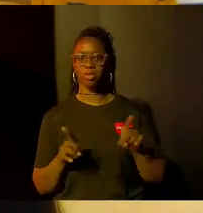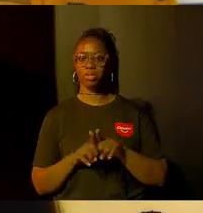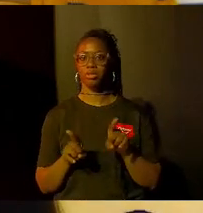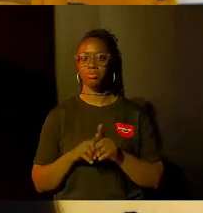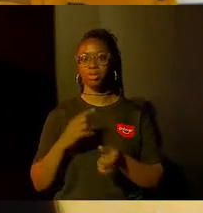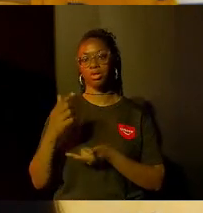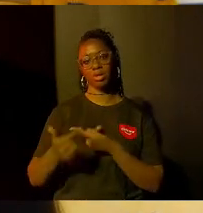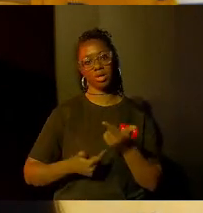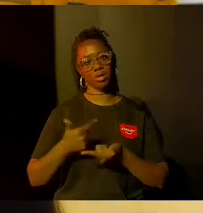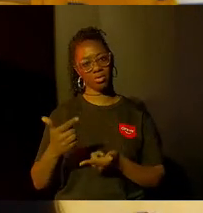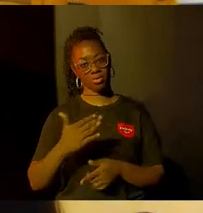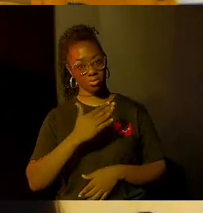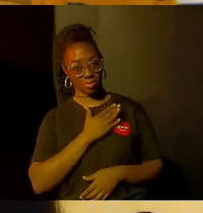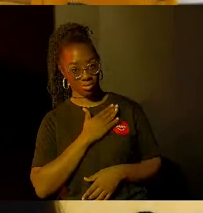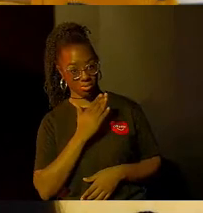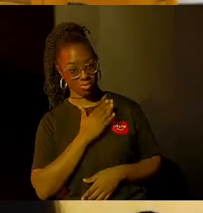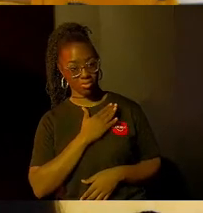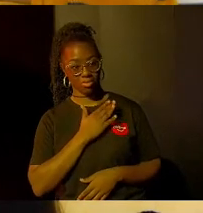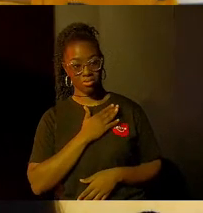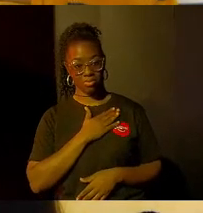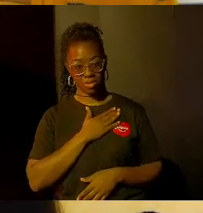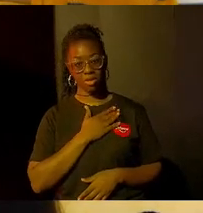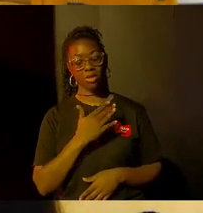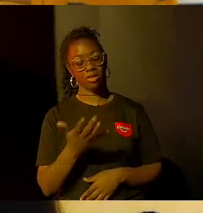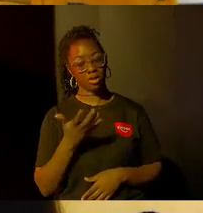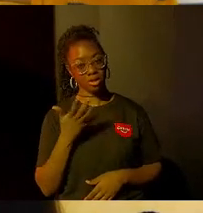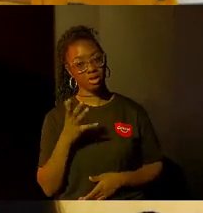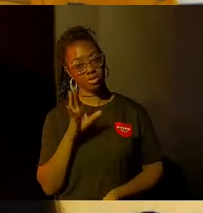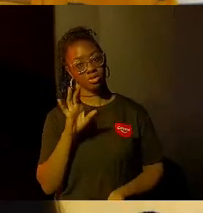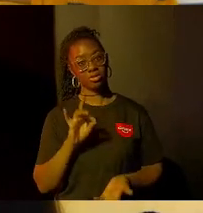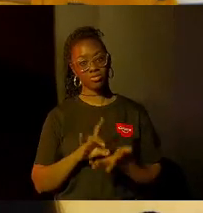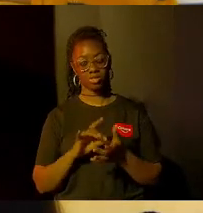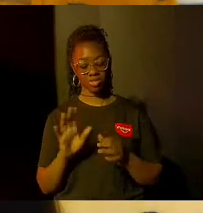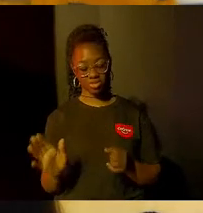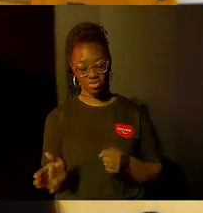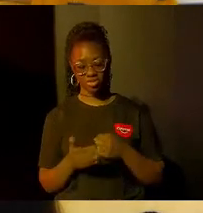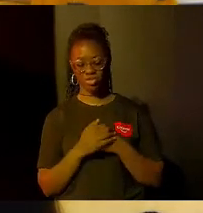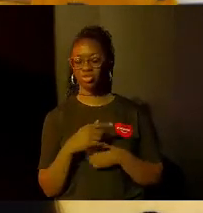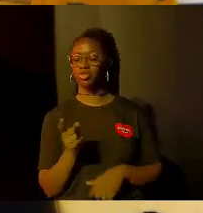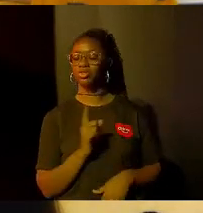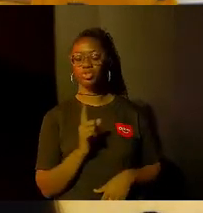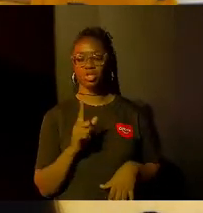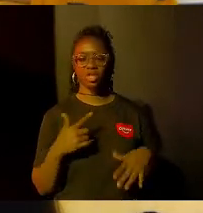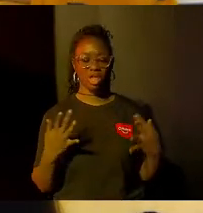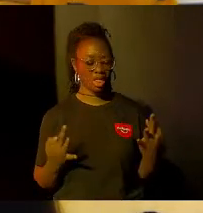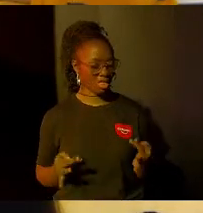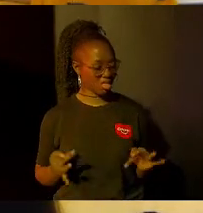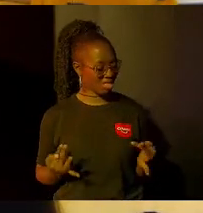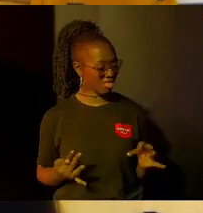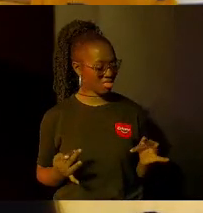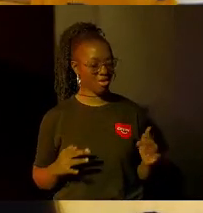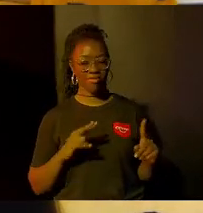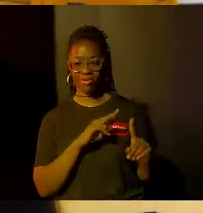minha obra faz questão de não encobrir a dor e a perspectiva da morte